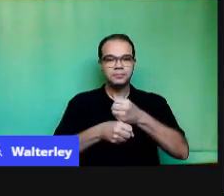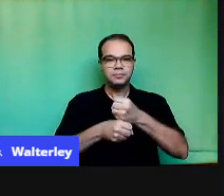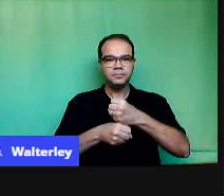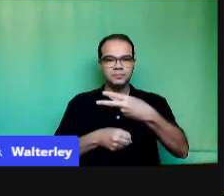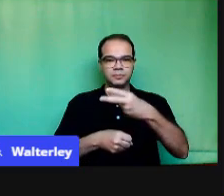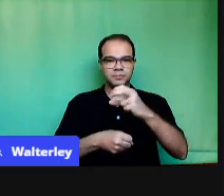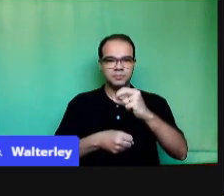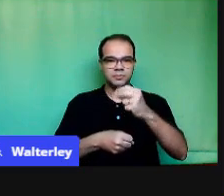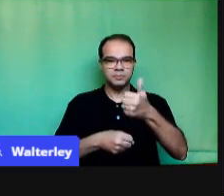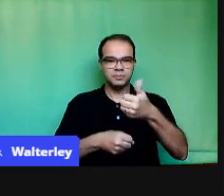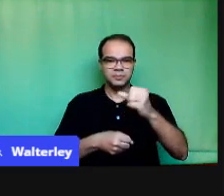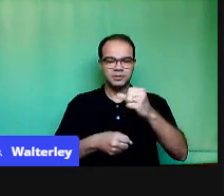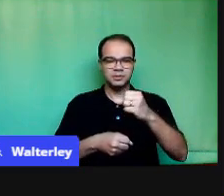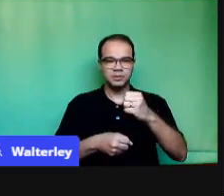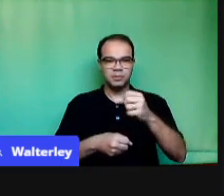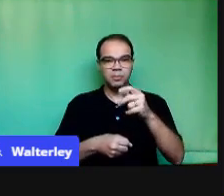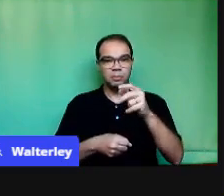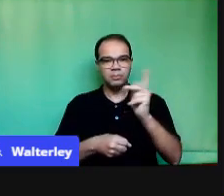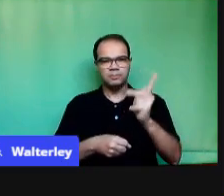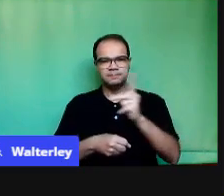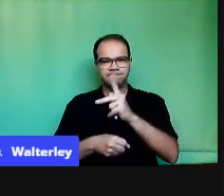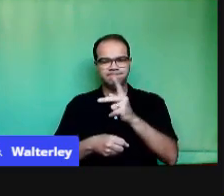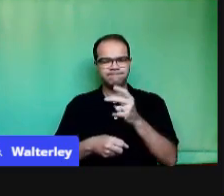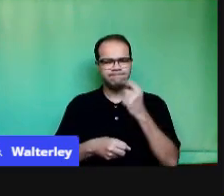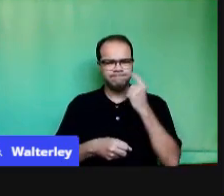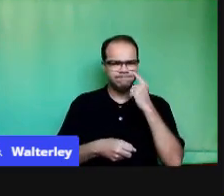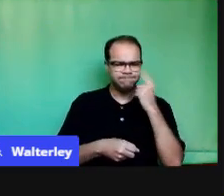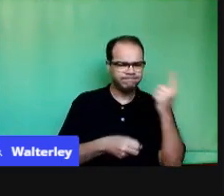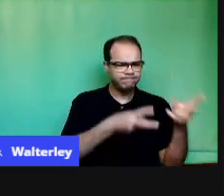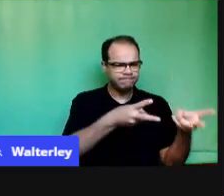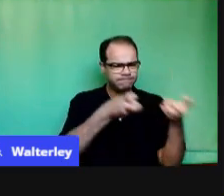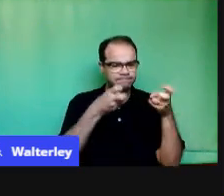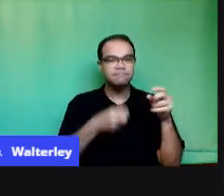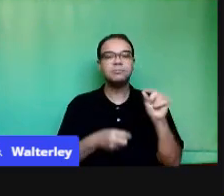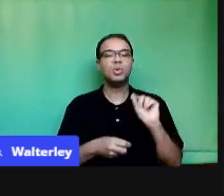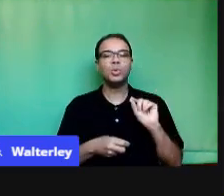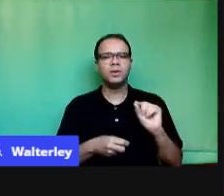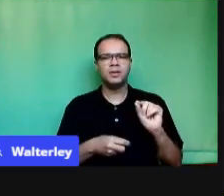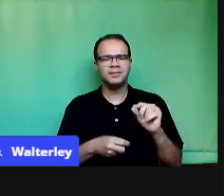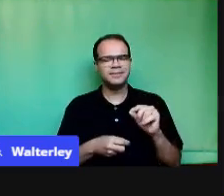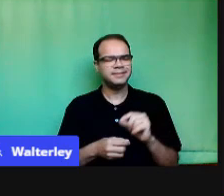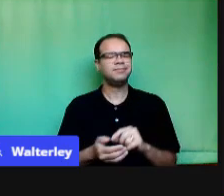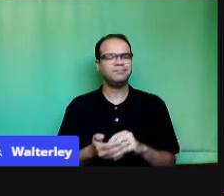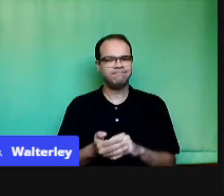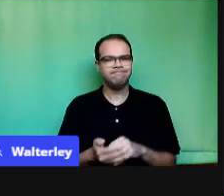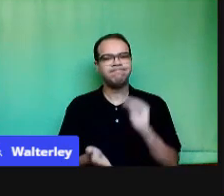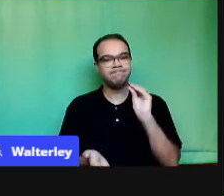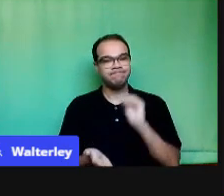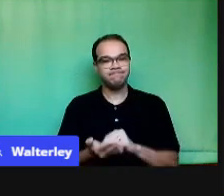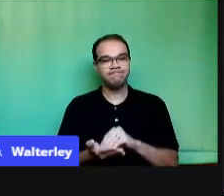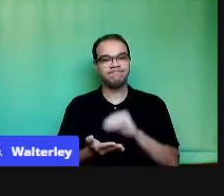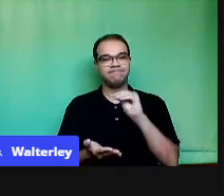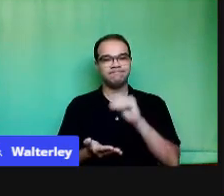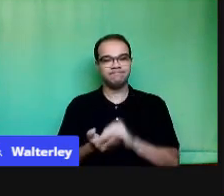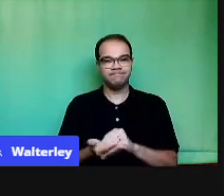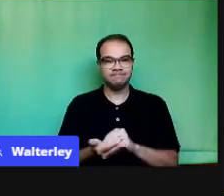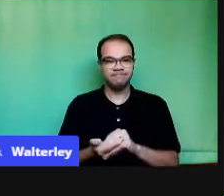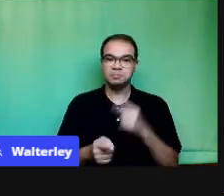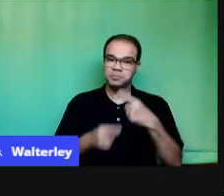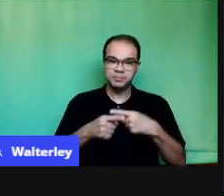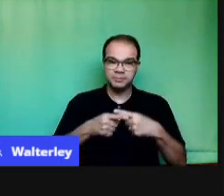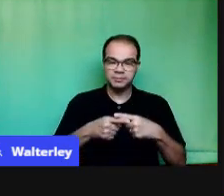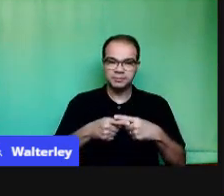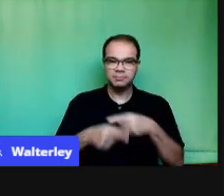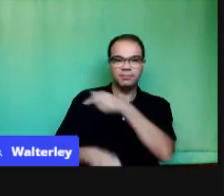perceberam essa lacuna. Antes, nós tínhamos uma abordagem bastante clássica, um sétimo ano bastante carregado, falando de biodiversidade, estudando os